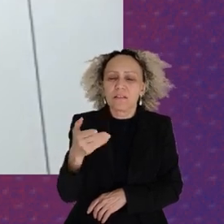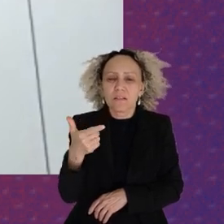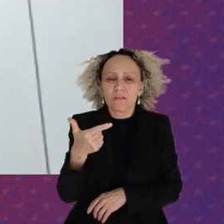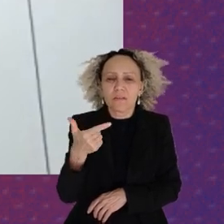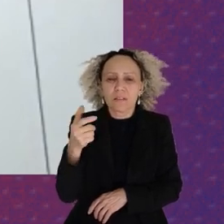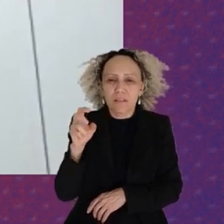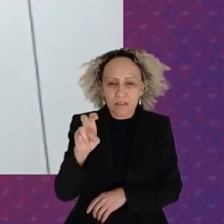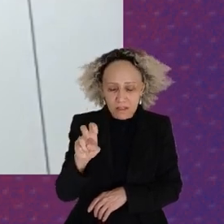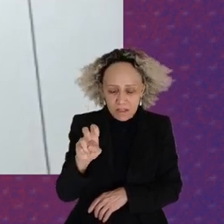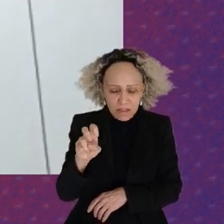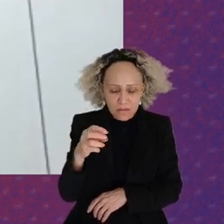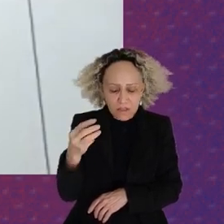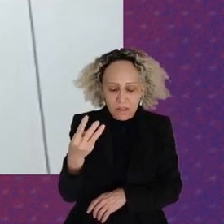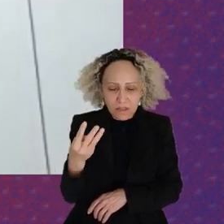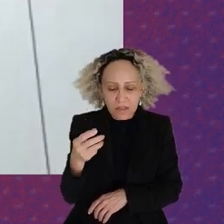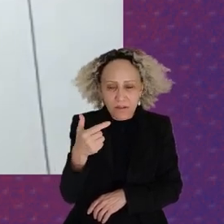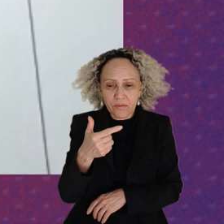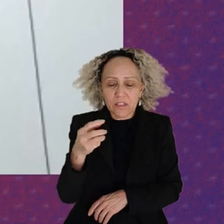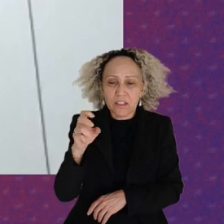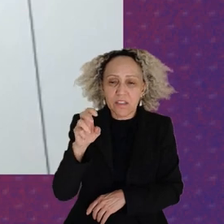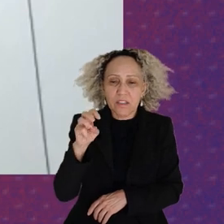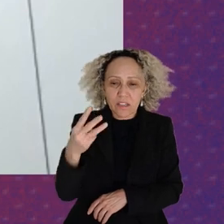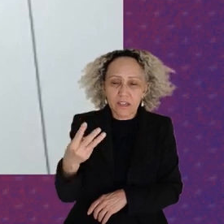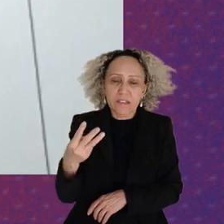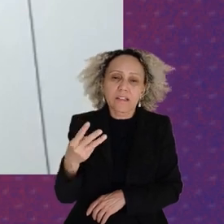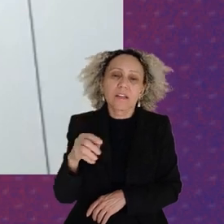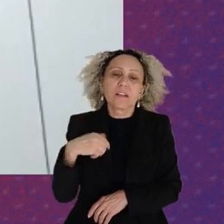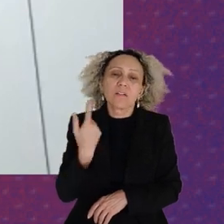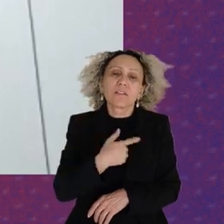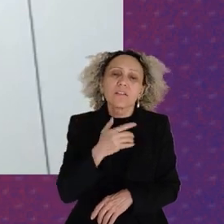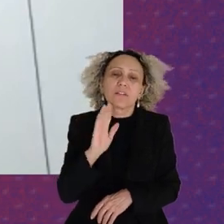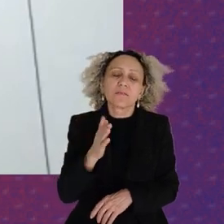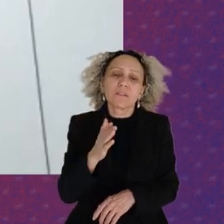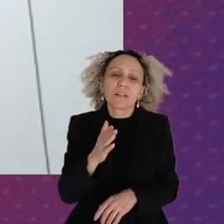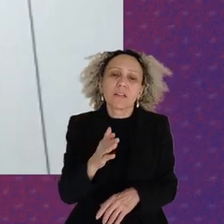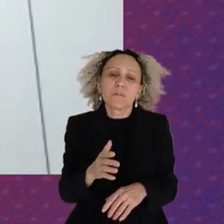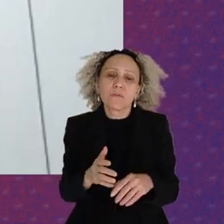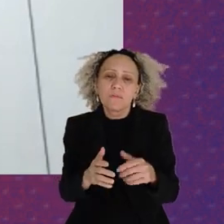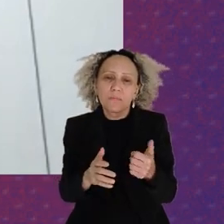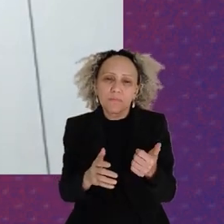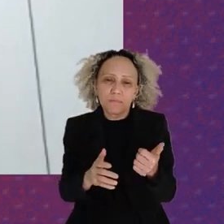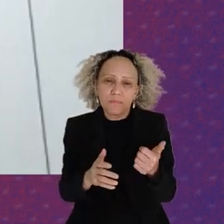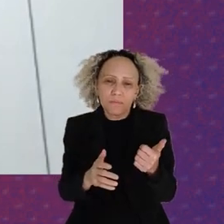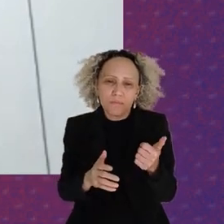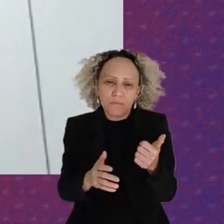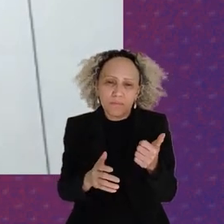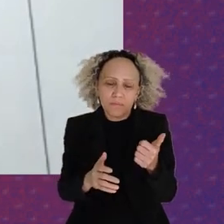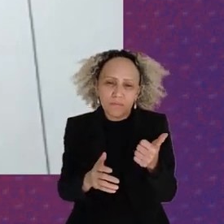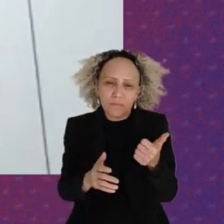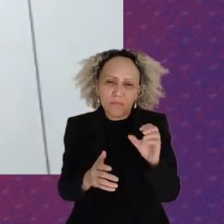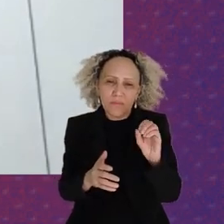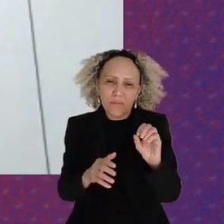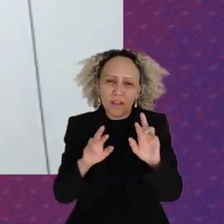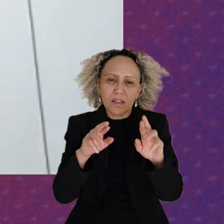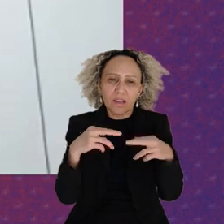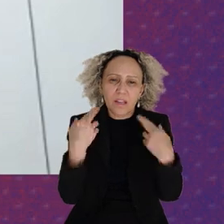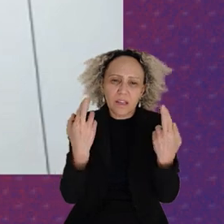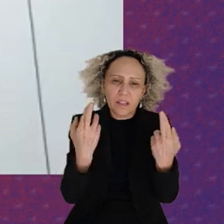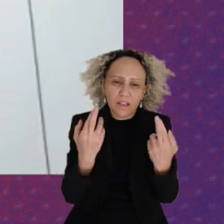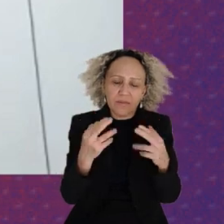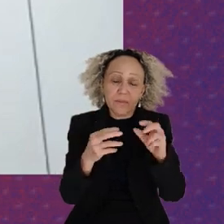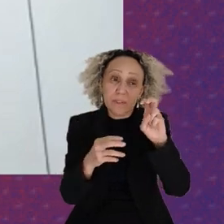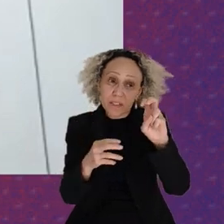7 reuniões, 4 delas foram escutas abertas, em que nós escutamos mulheres no exercício